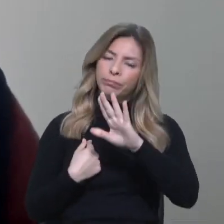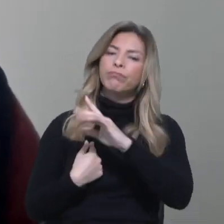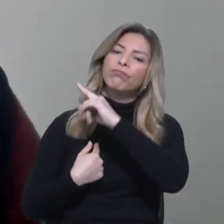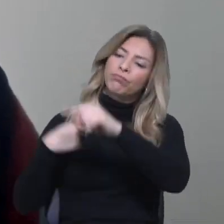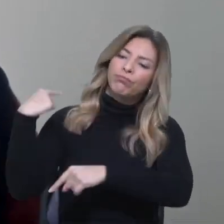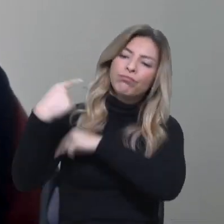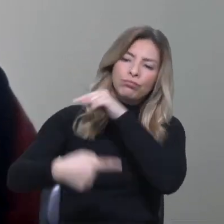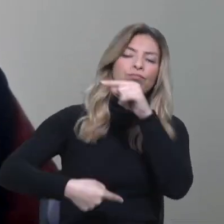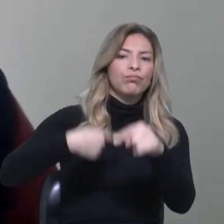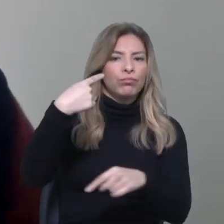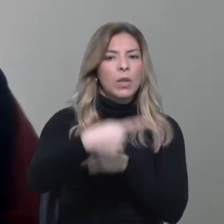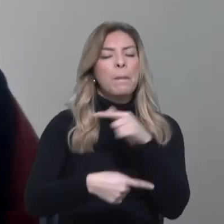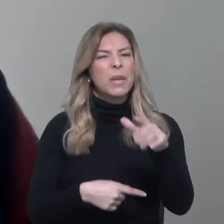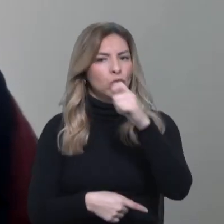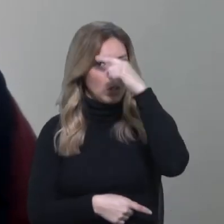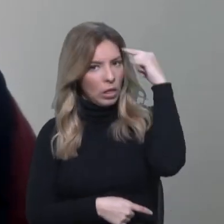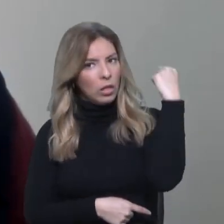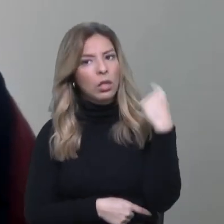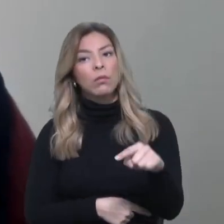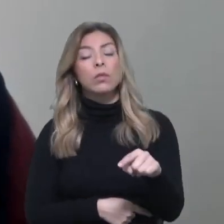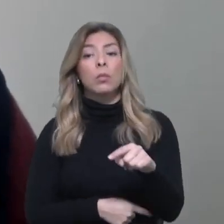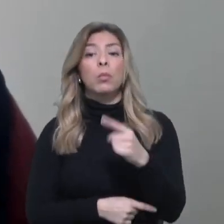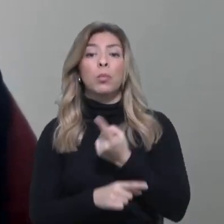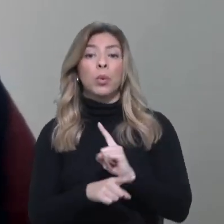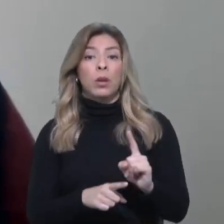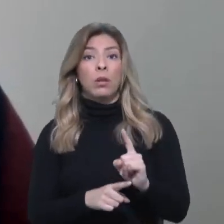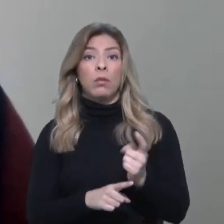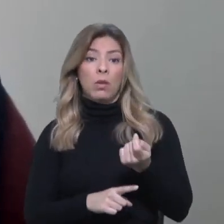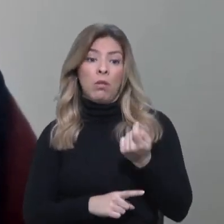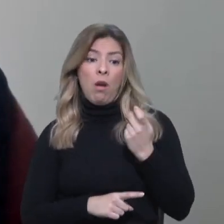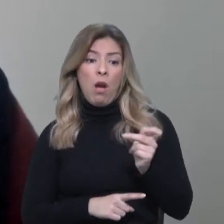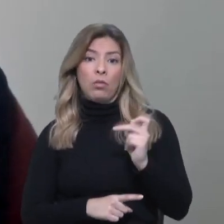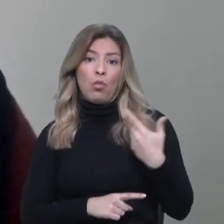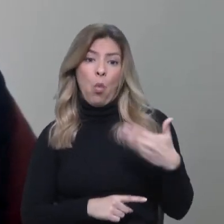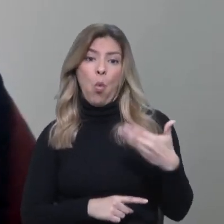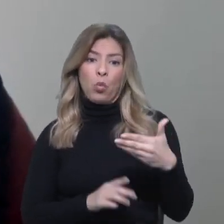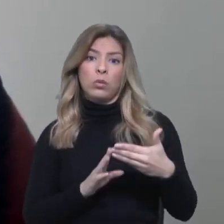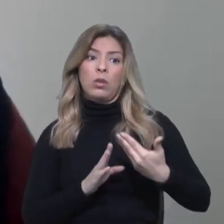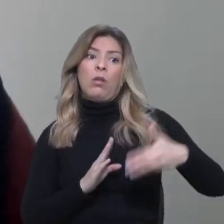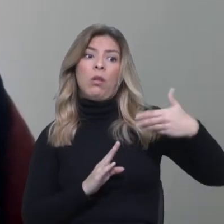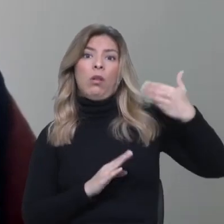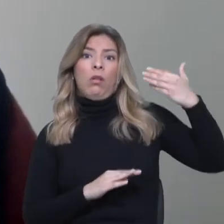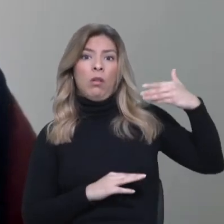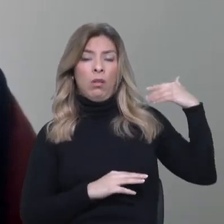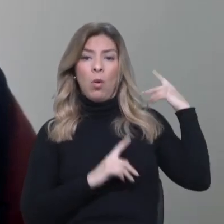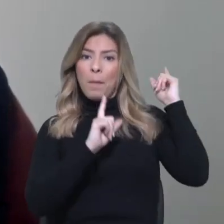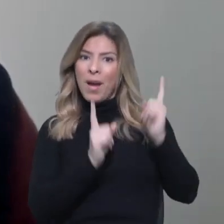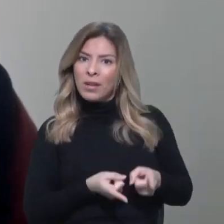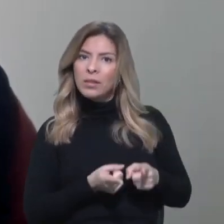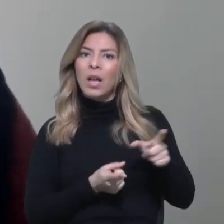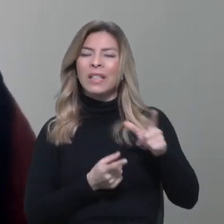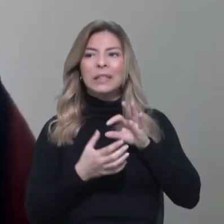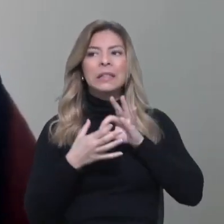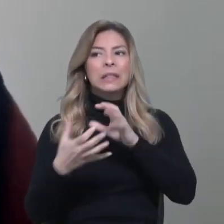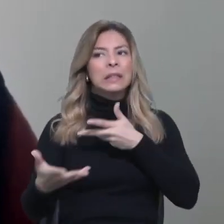mas é algo também muito difícil, porque a verdade é que isto não começou há 11 anos, começou há muito tempo e as relações são efetivamente